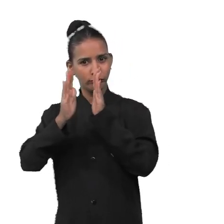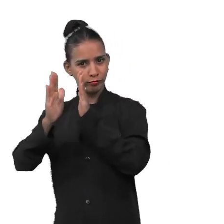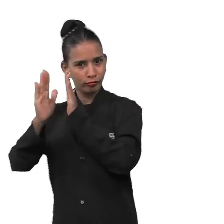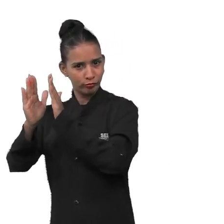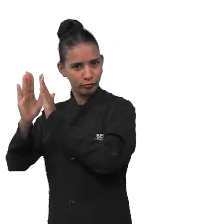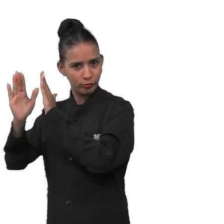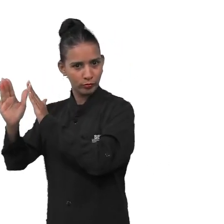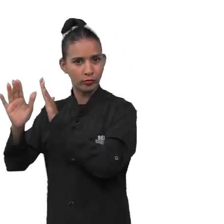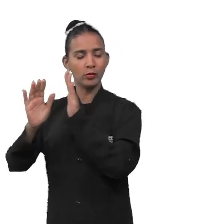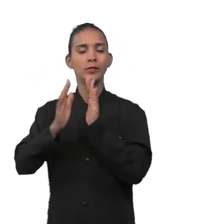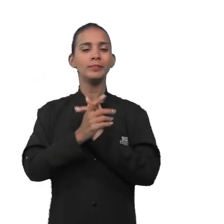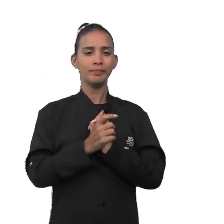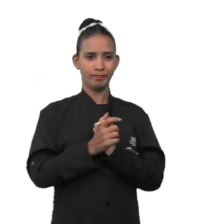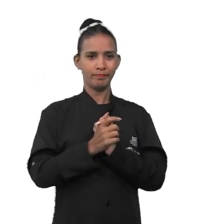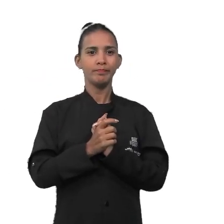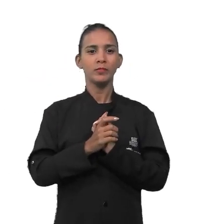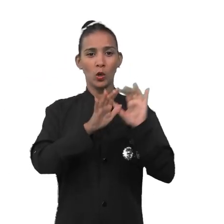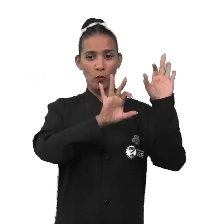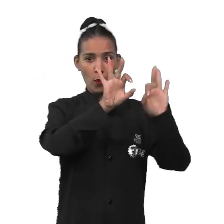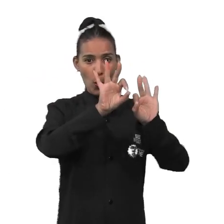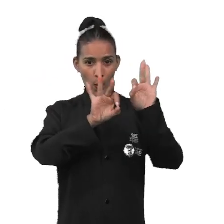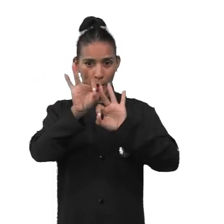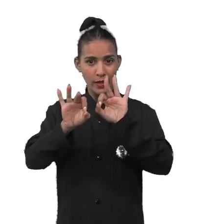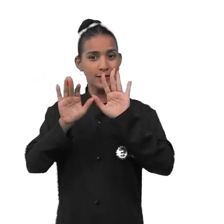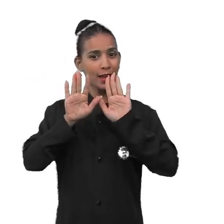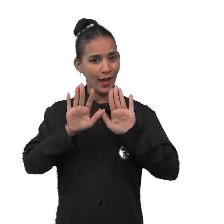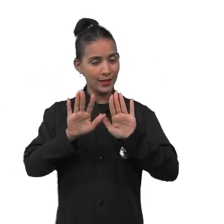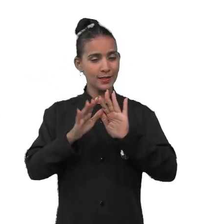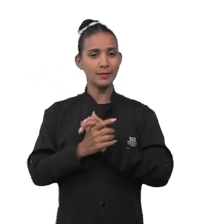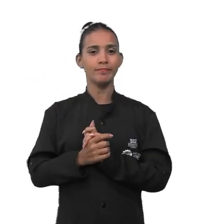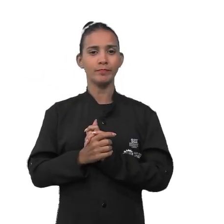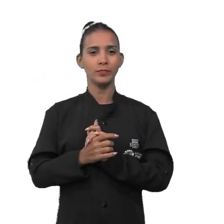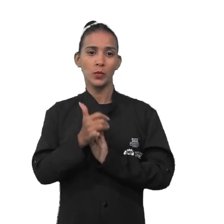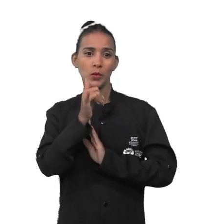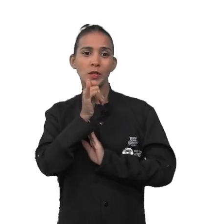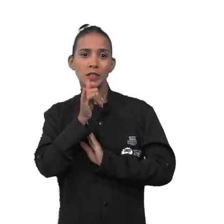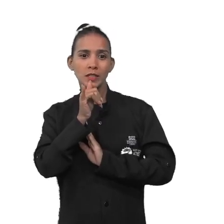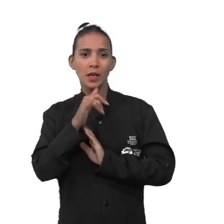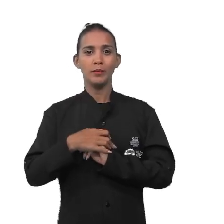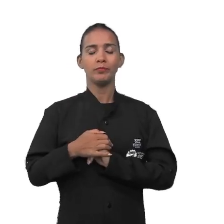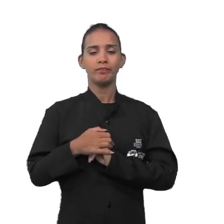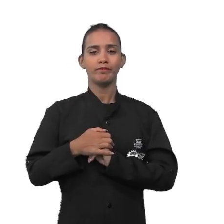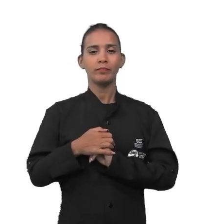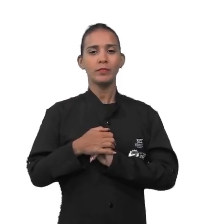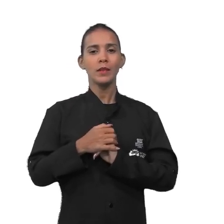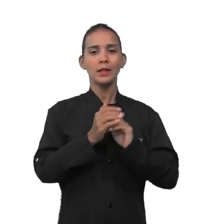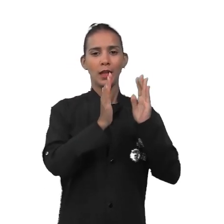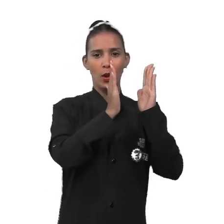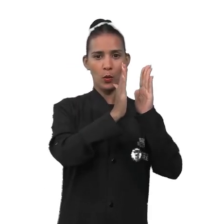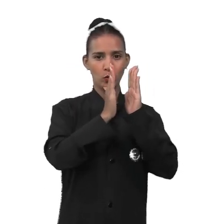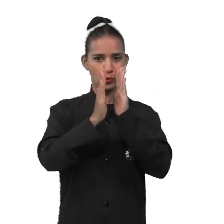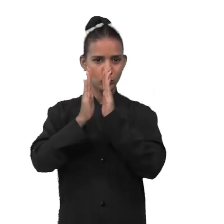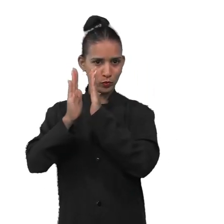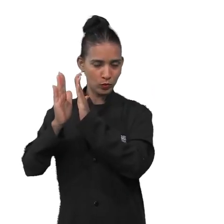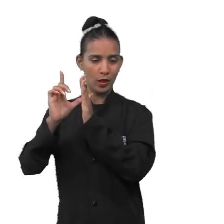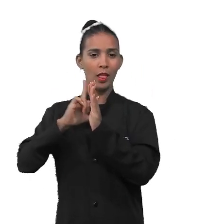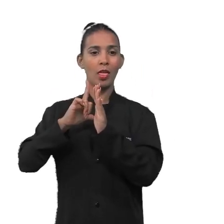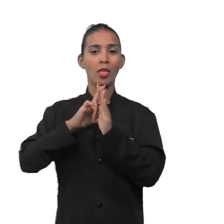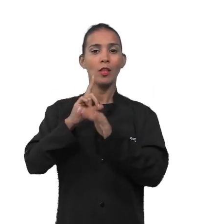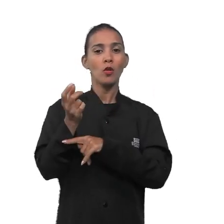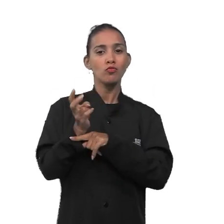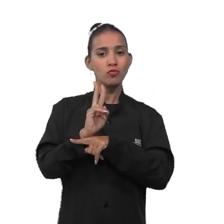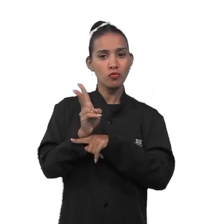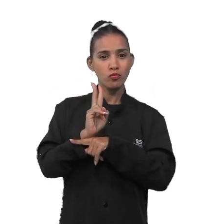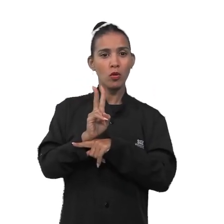vou somando os potenciais. Olha só. Cada pilha dessa aqui, ela tem um potencial de 1,5 volt. Como eu